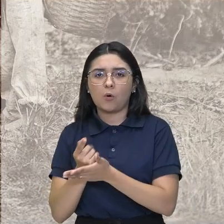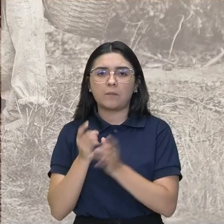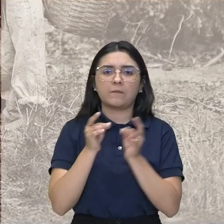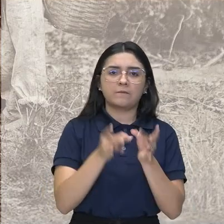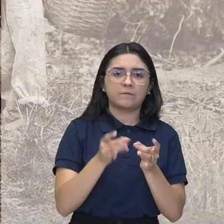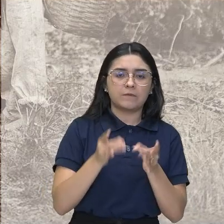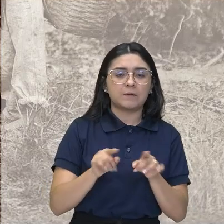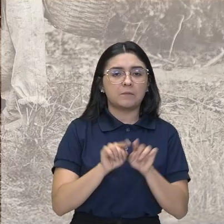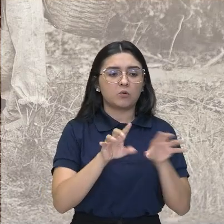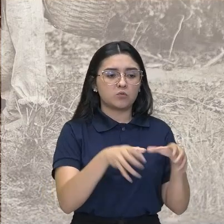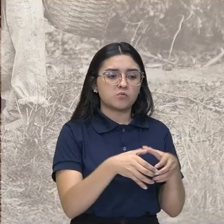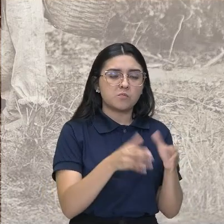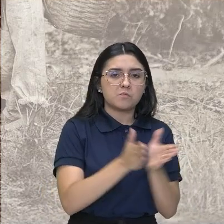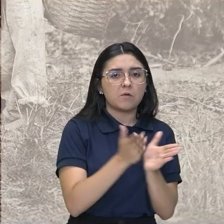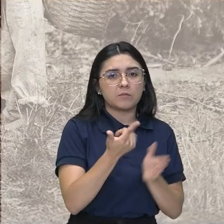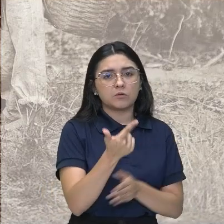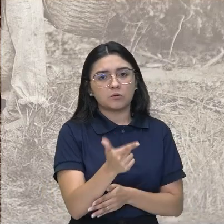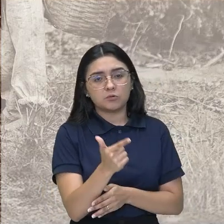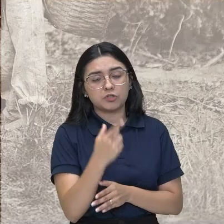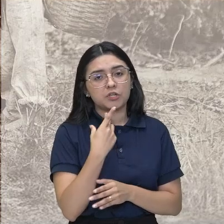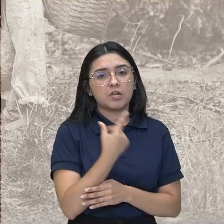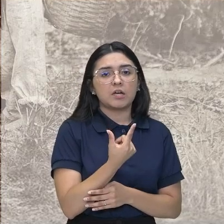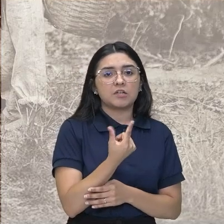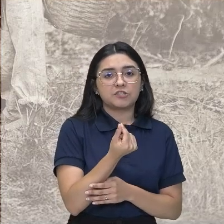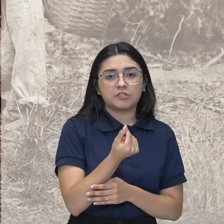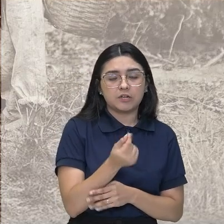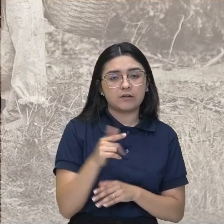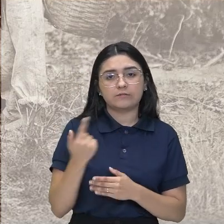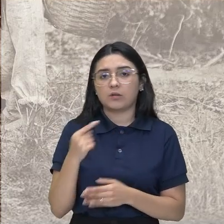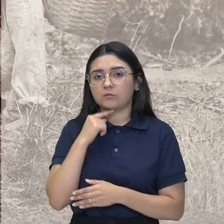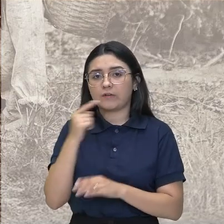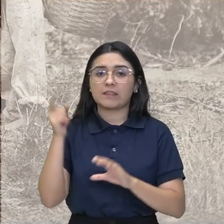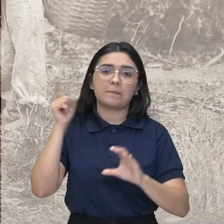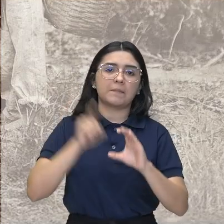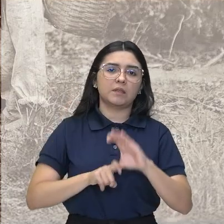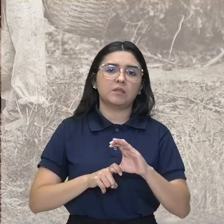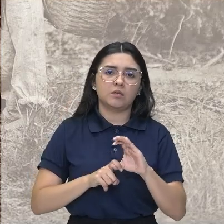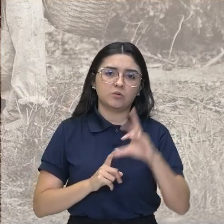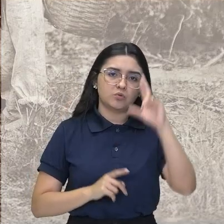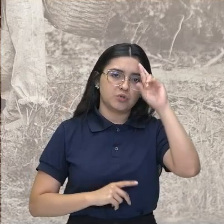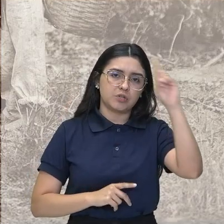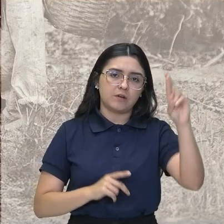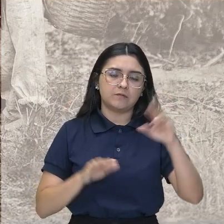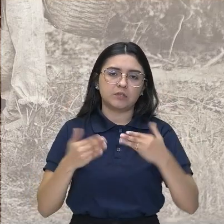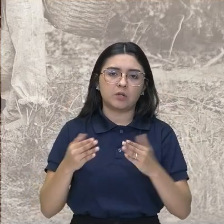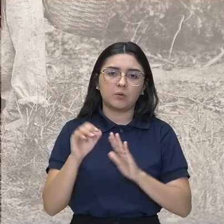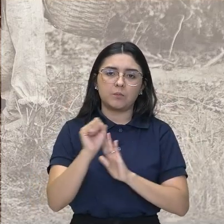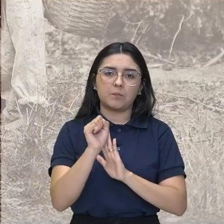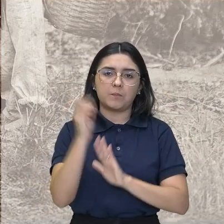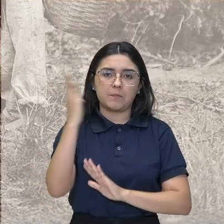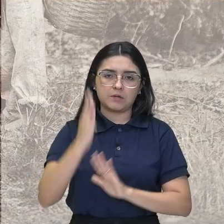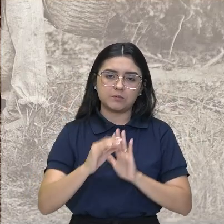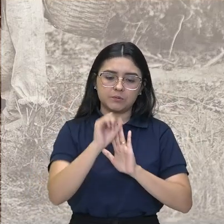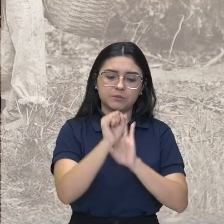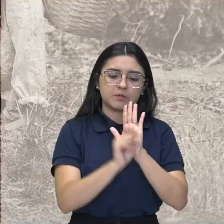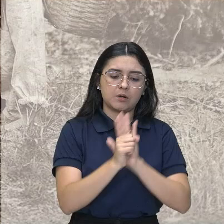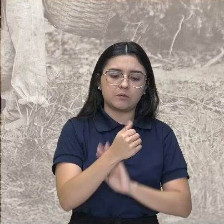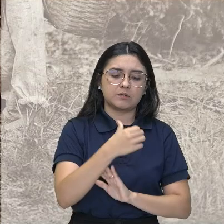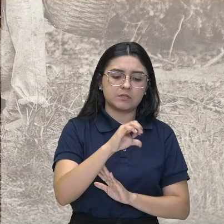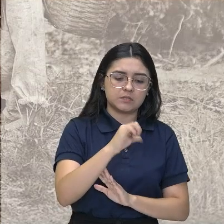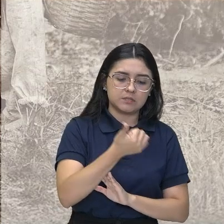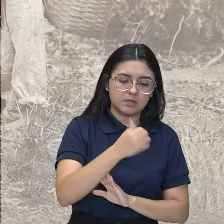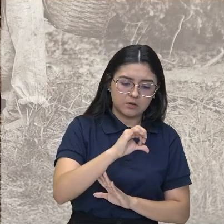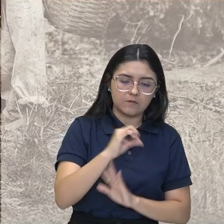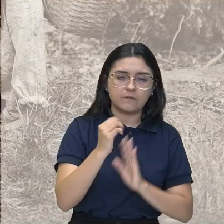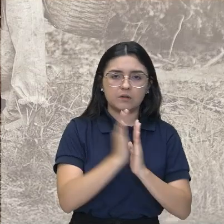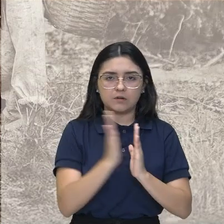dinheiro, ela ficava à mercê ali do grande proprietário, fazendo com que o Brasil ali do século XIX, início do século XX, fosse um